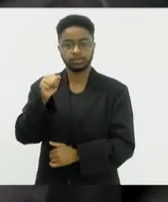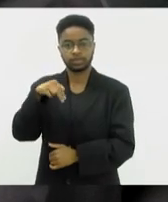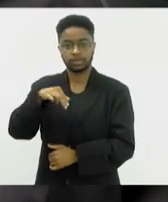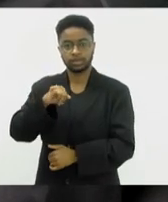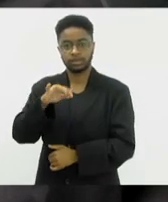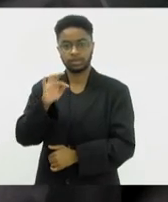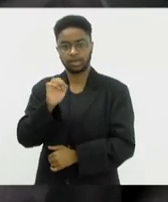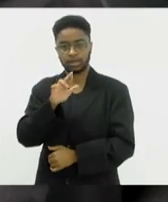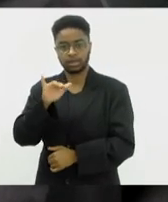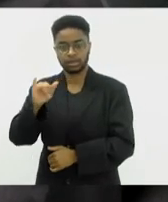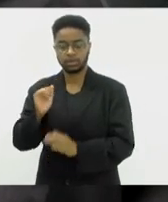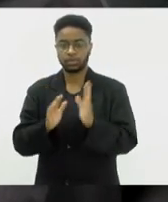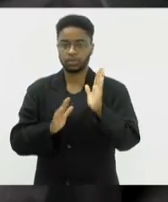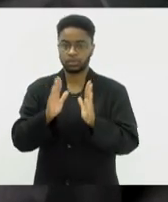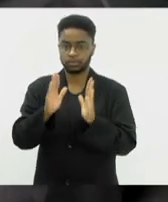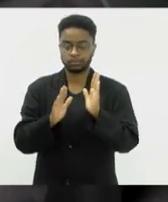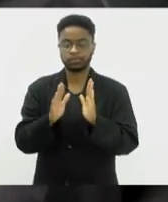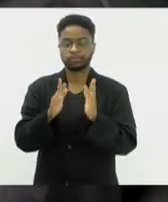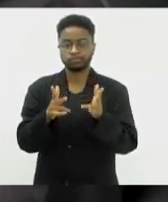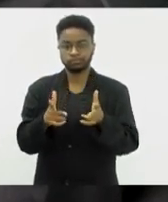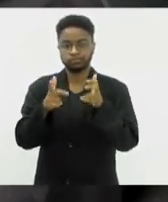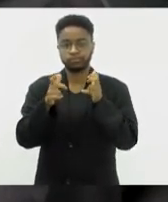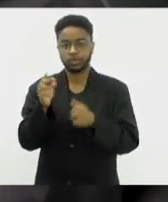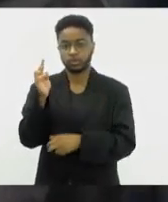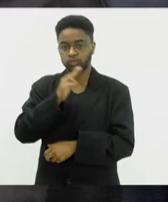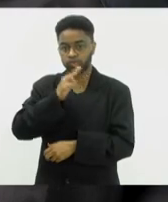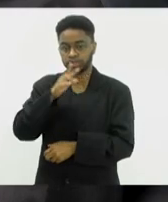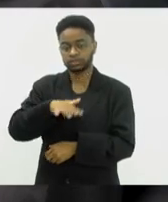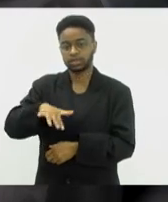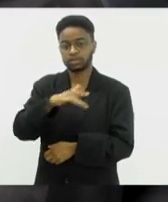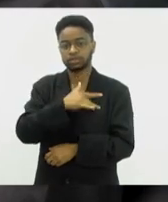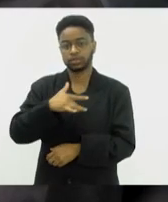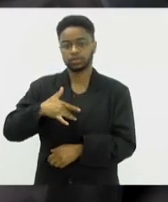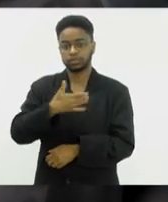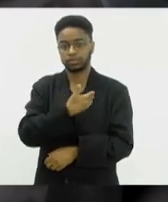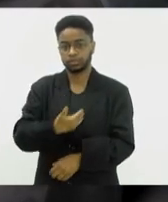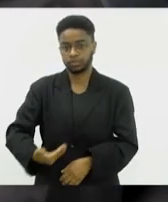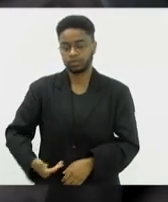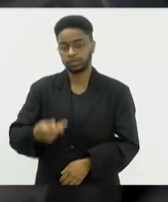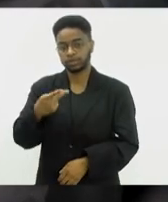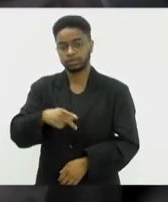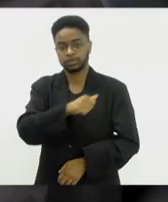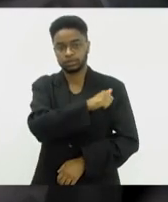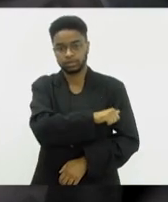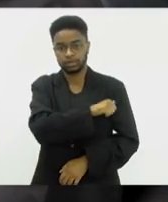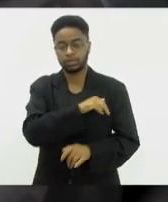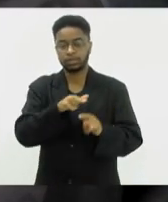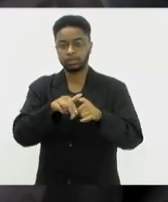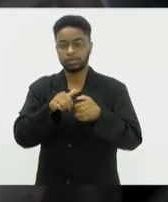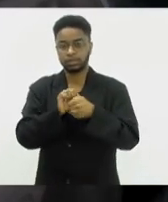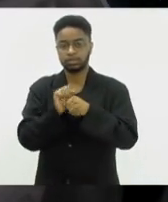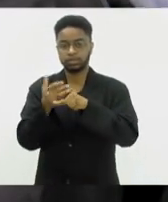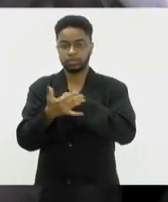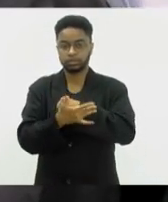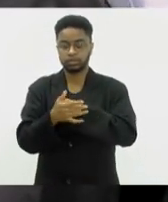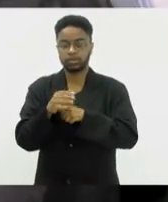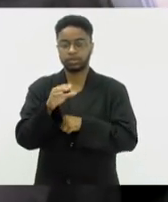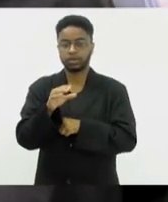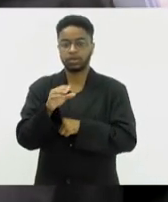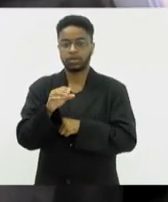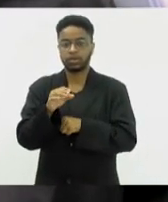o período de reconhecimento de emergência na saúde pública decretado pelo Estado do Rio de Janeiro em decorrência da pandemia do novo coronavírus.